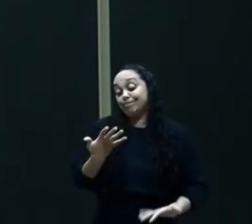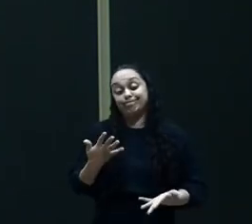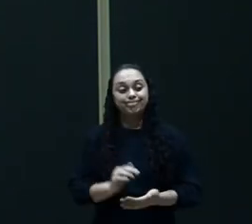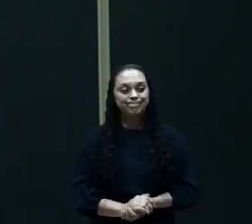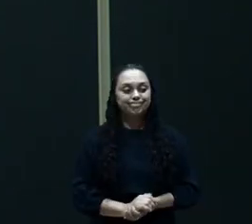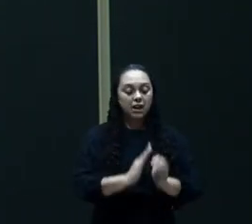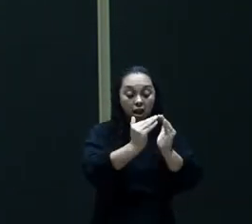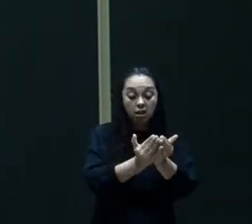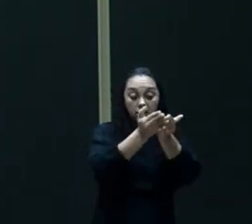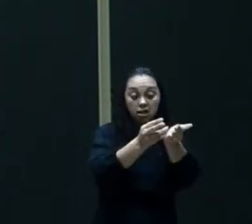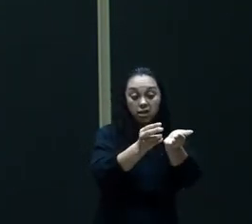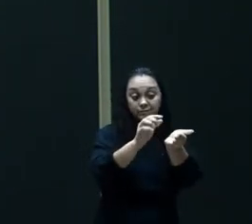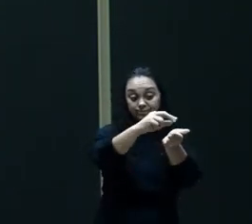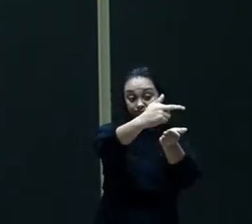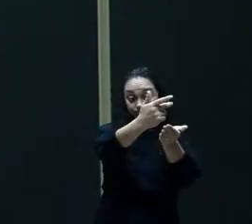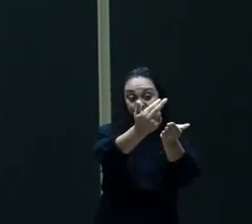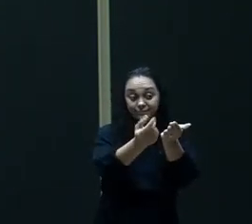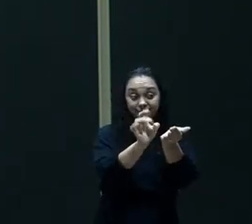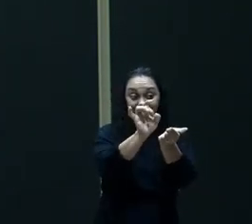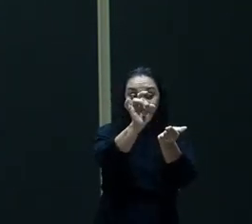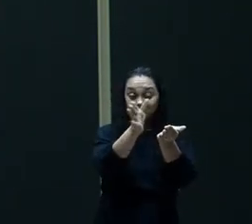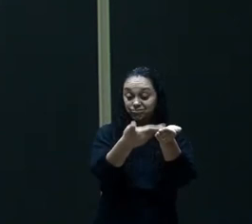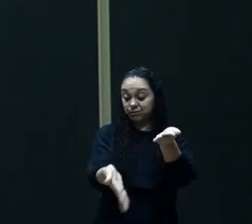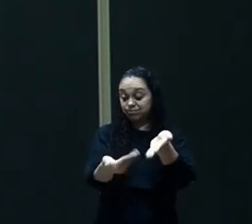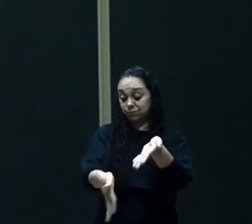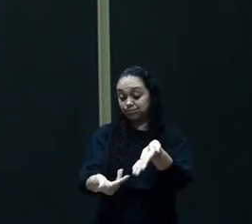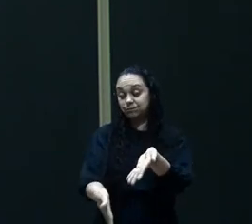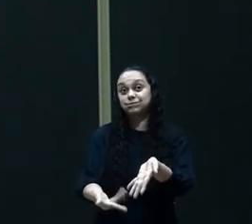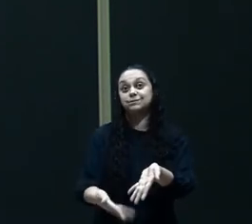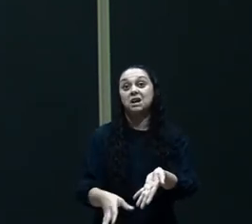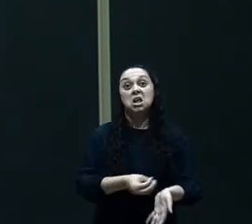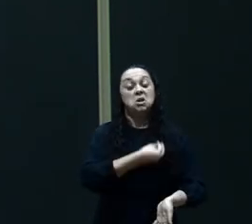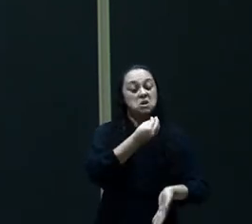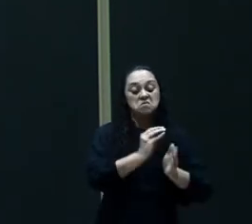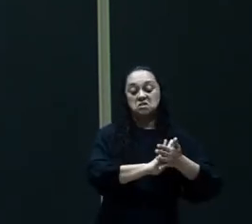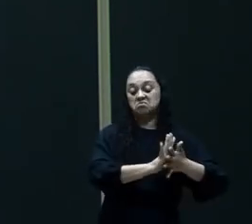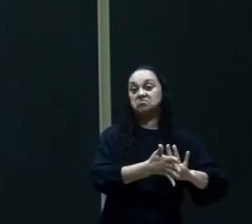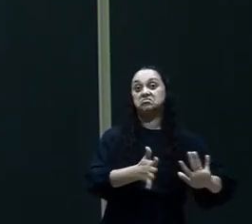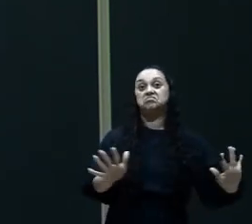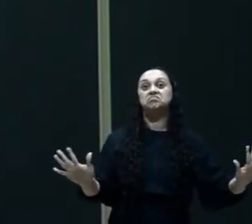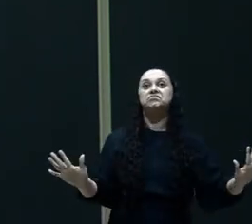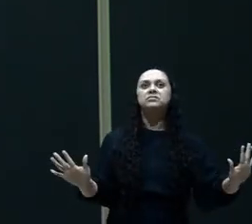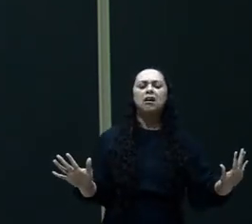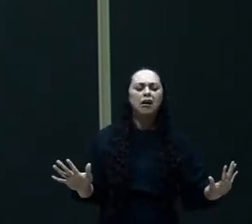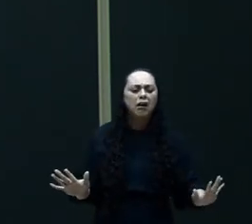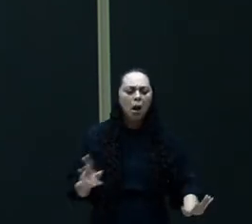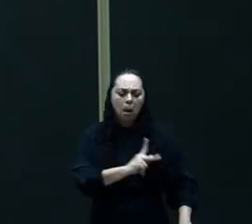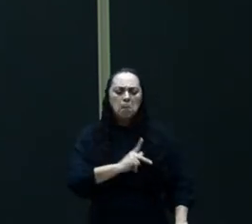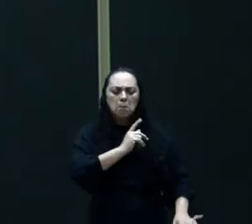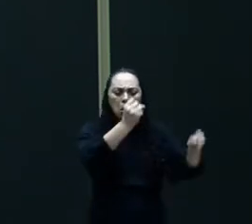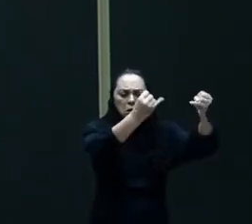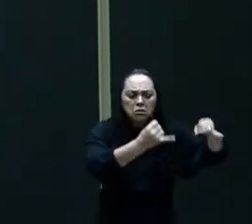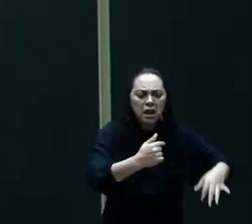nós também a nossa vida já era Eu já viajei muito Paulo tá dizendo